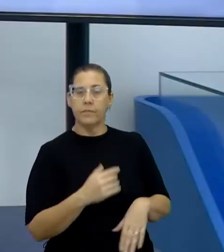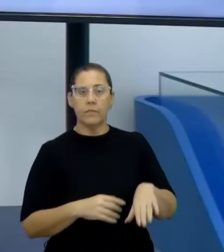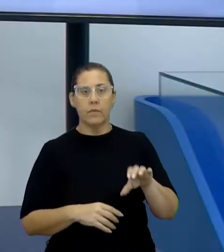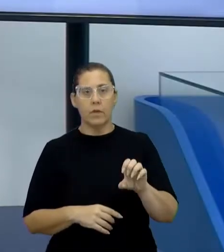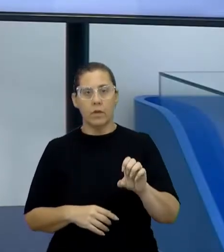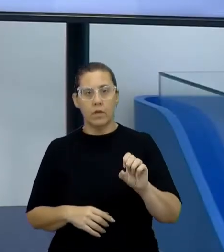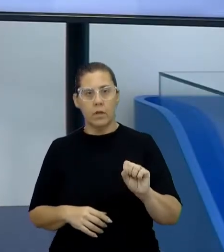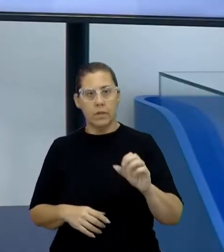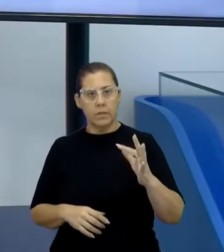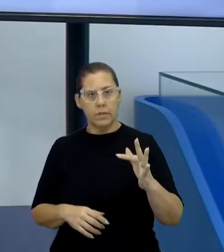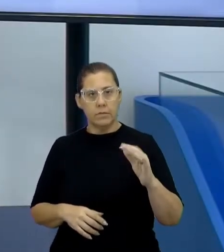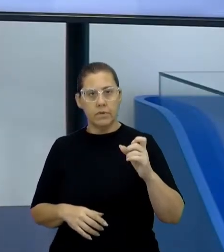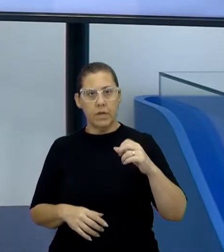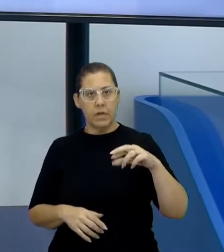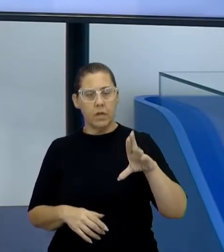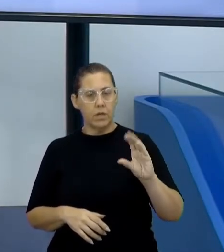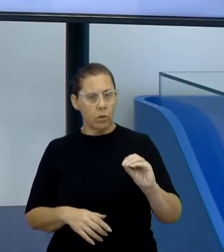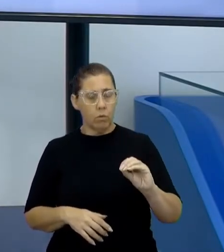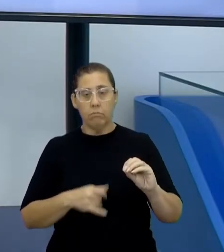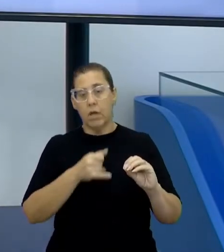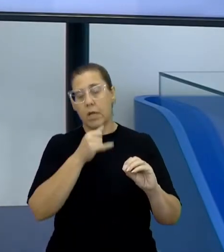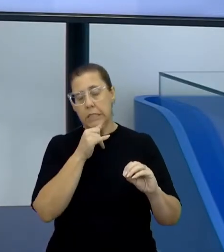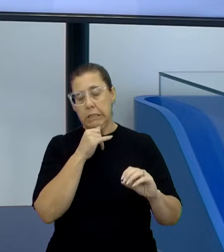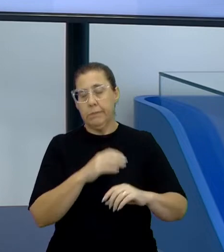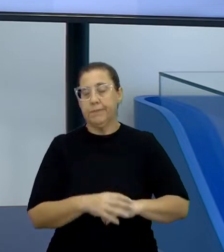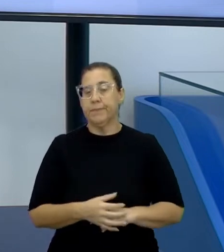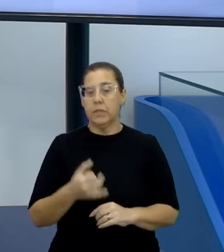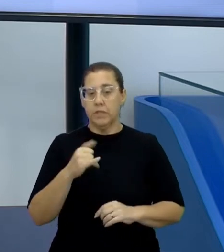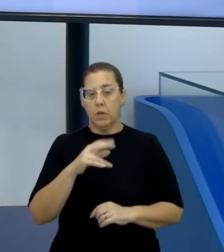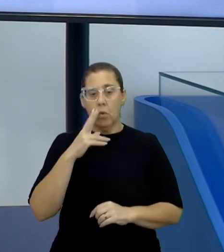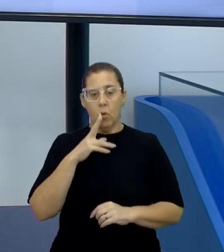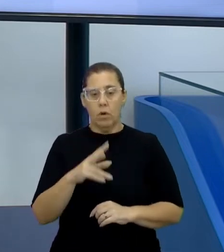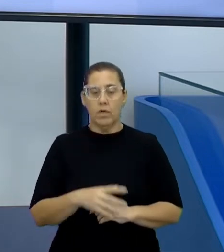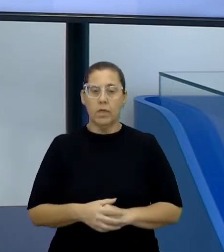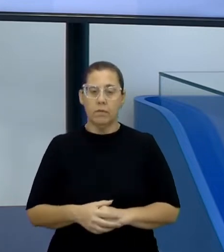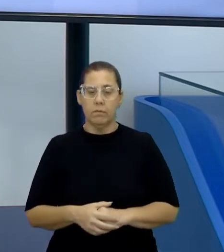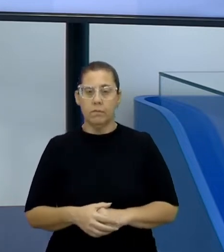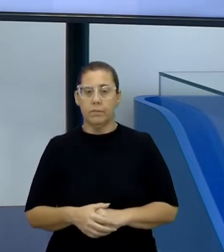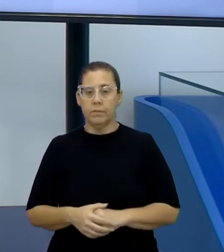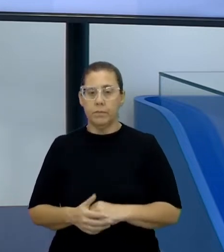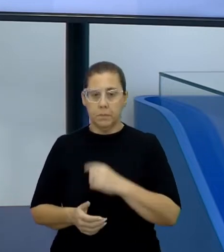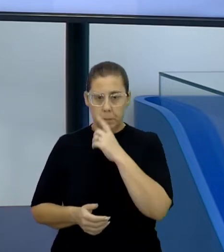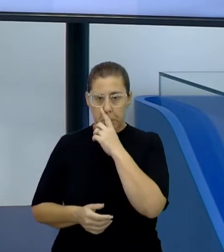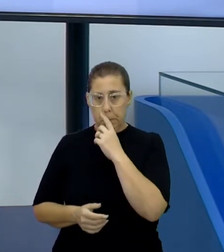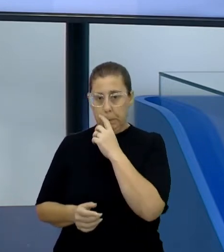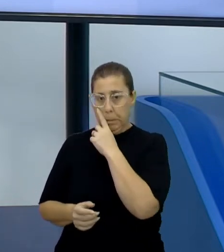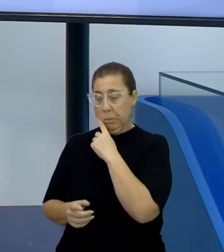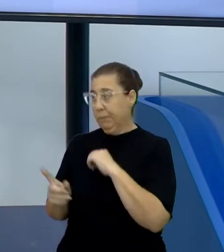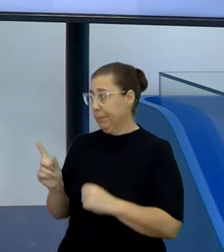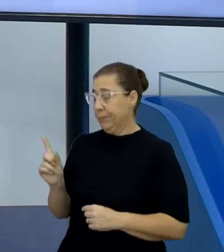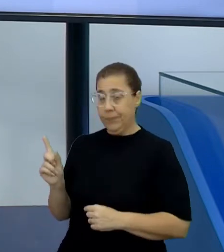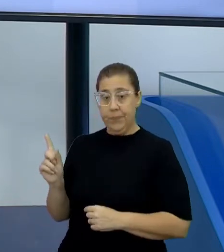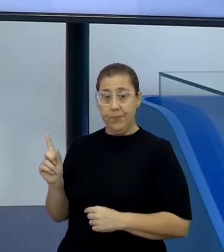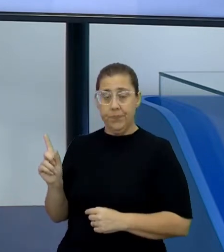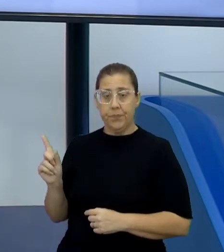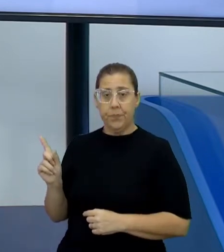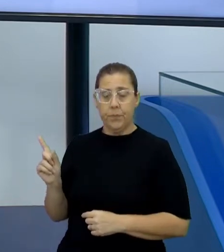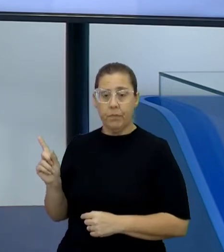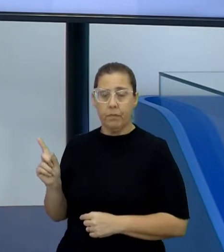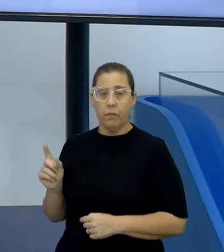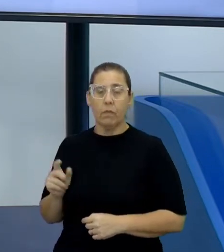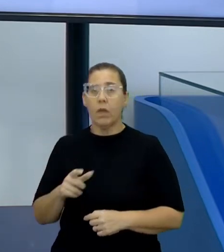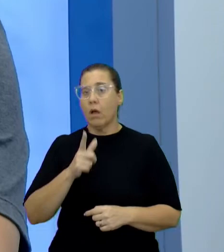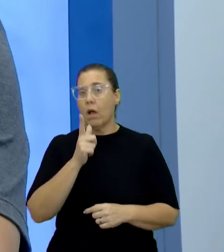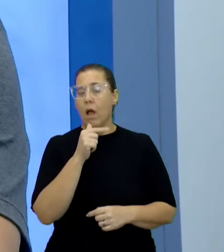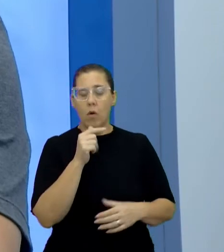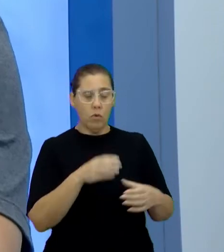para mim. Por exemplo, se eu olhar para essa superfície aqui, ó, né, que é de